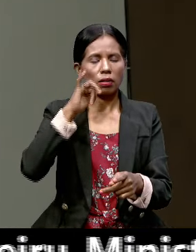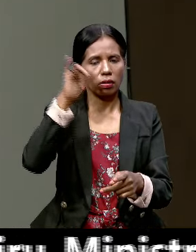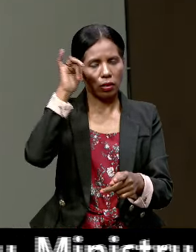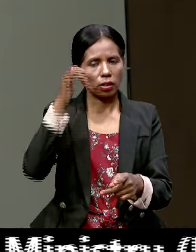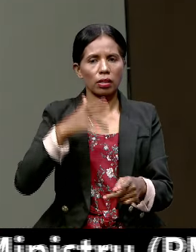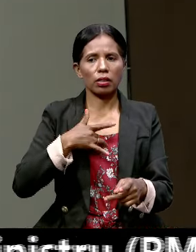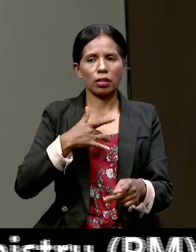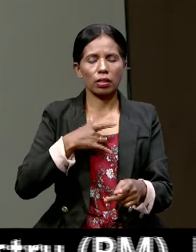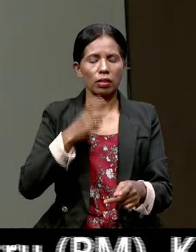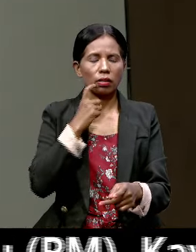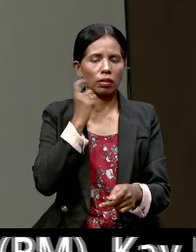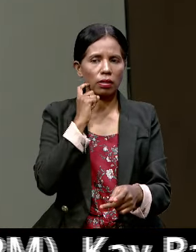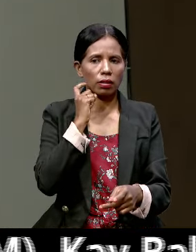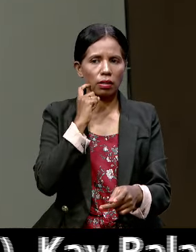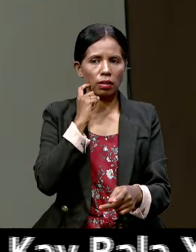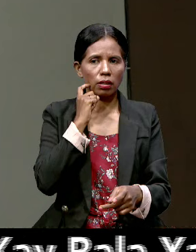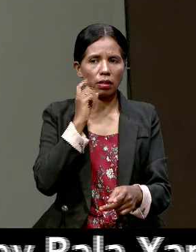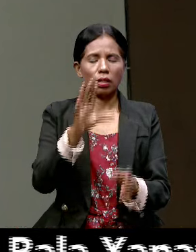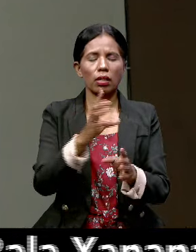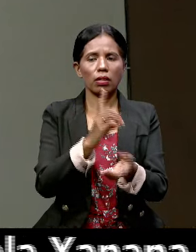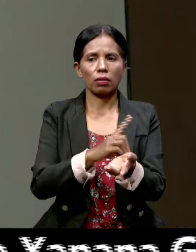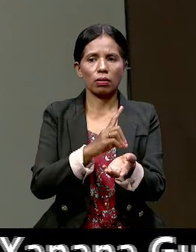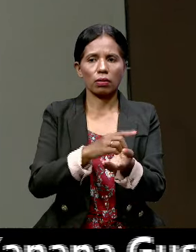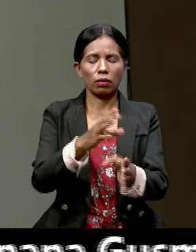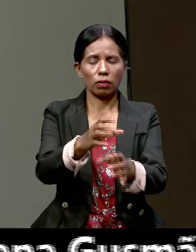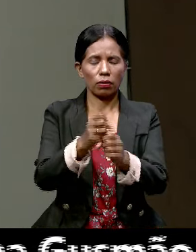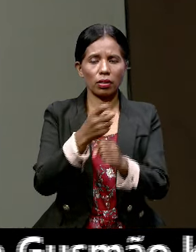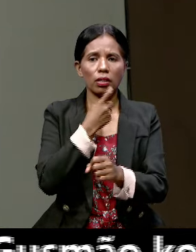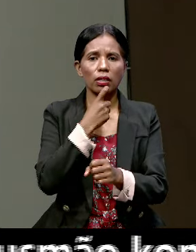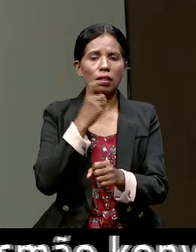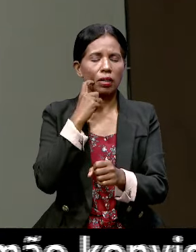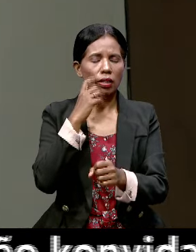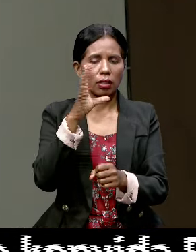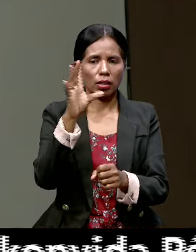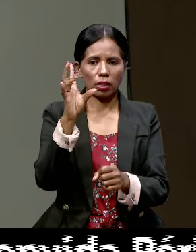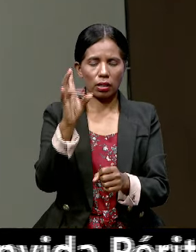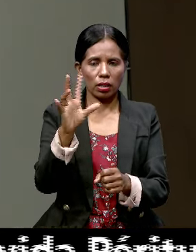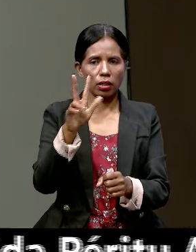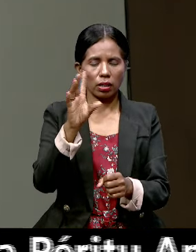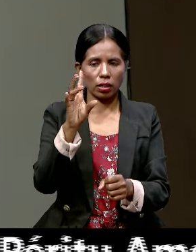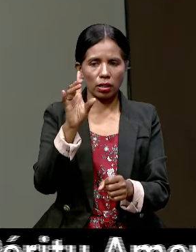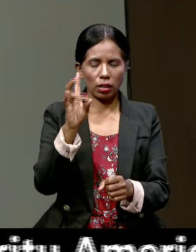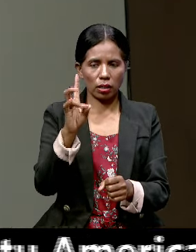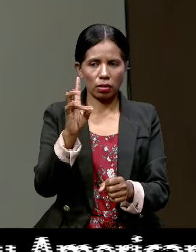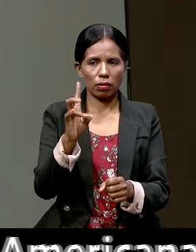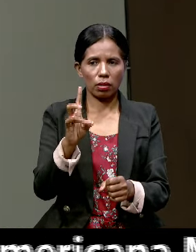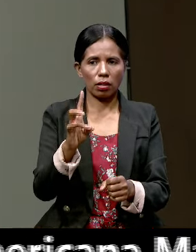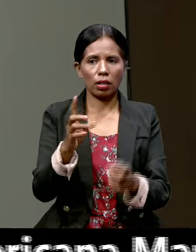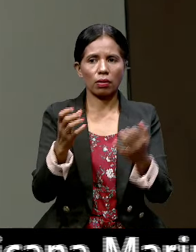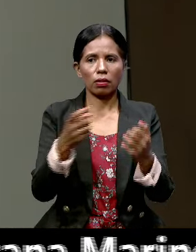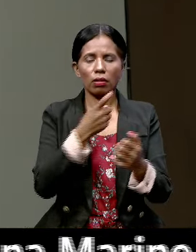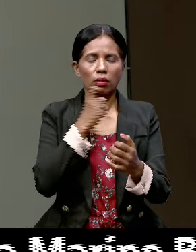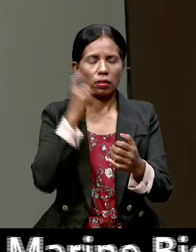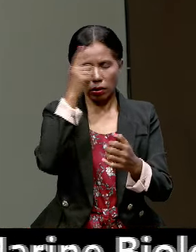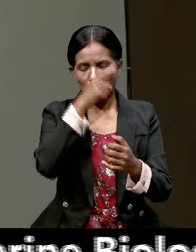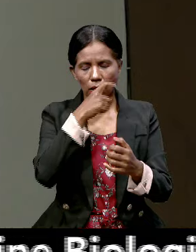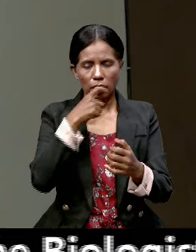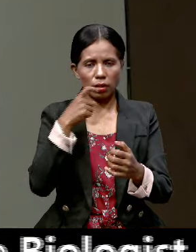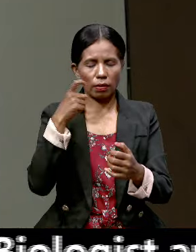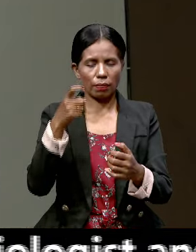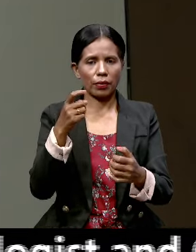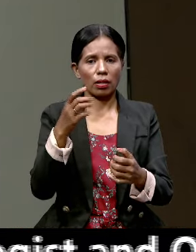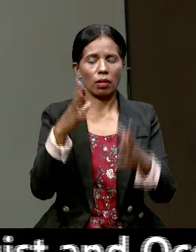de ni hang moras i dotor fokit keras ni hang hitu maksai keras ta to agora pasiente refer o inserne bubu hoto o inserne